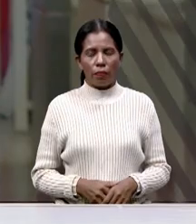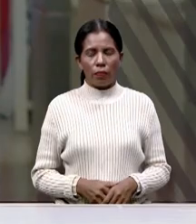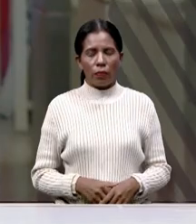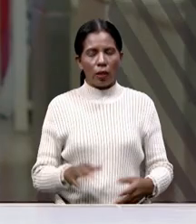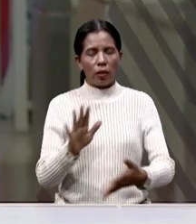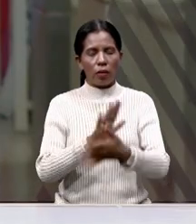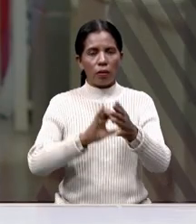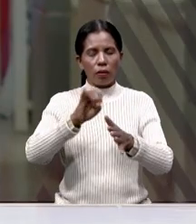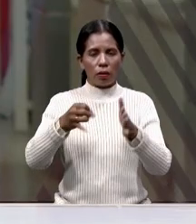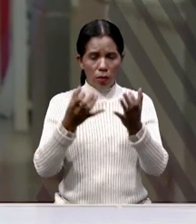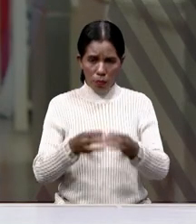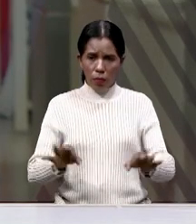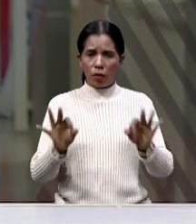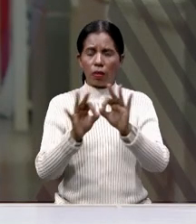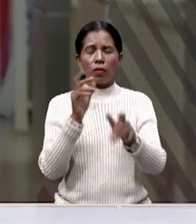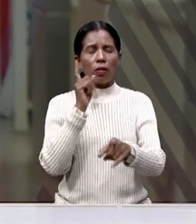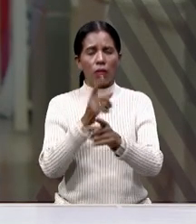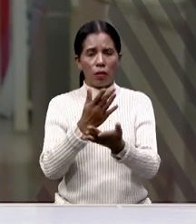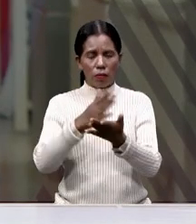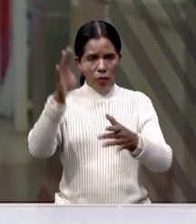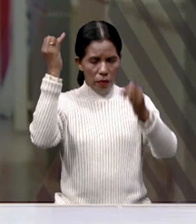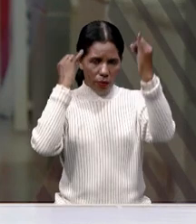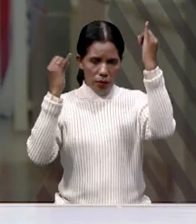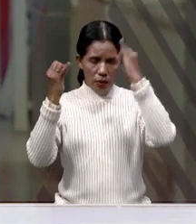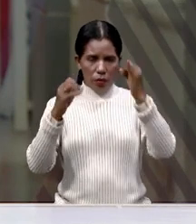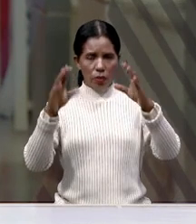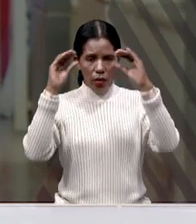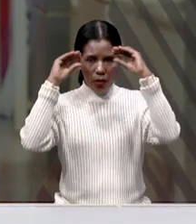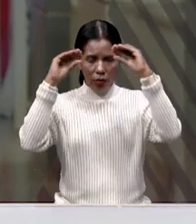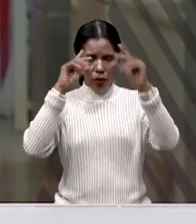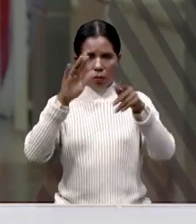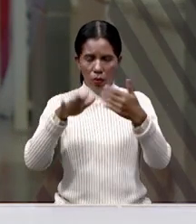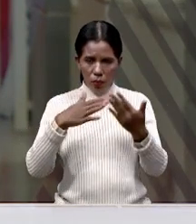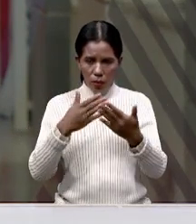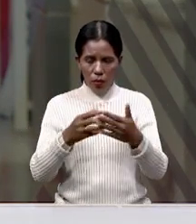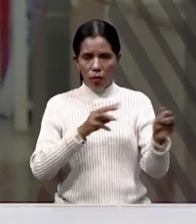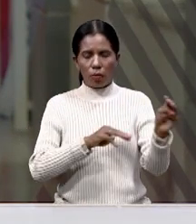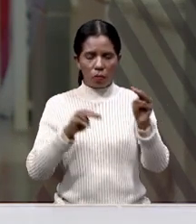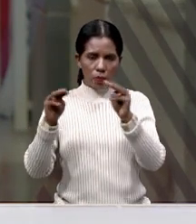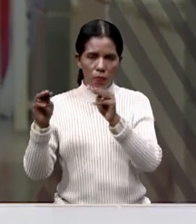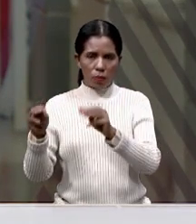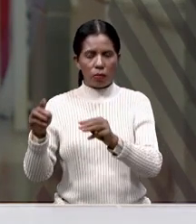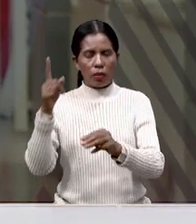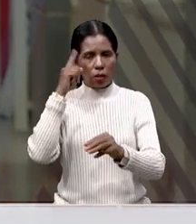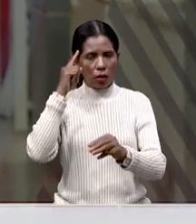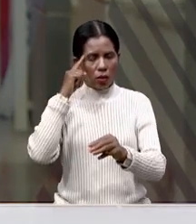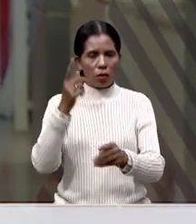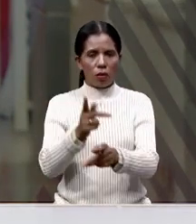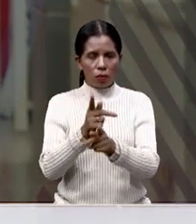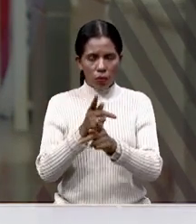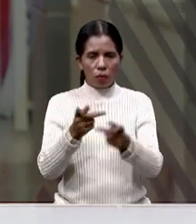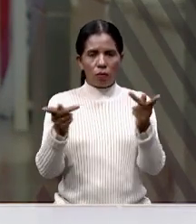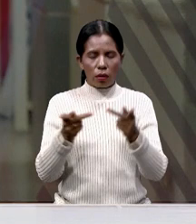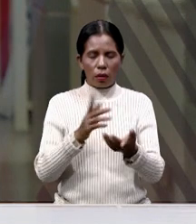Servisu Jornalizmu nian importante tebes, atu fahe informasaun, no eduka, sidadaun sira, hodi muda mentalidade, atu kuída